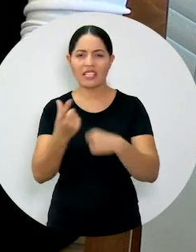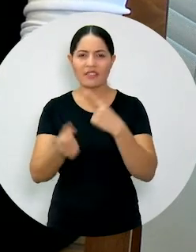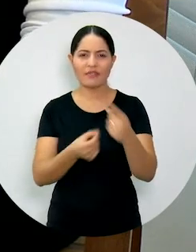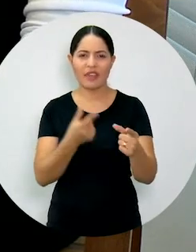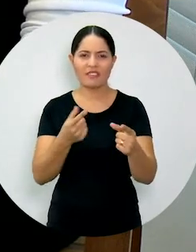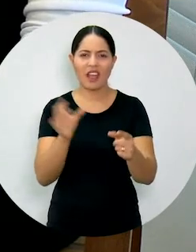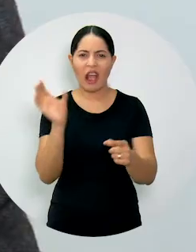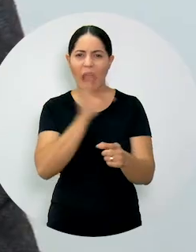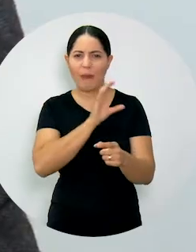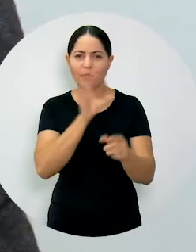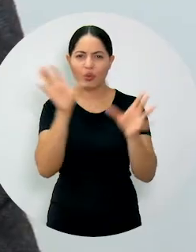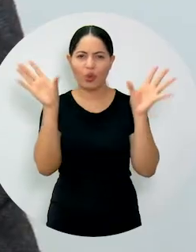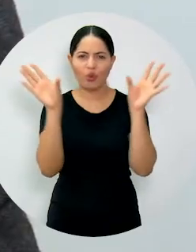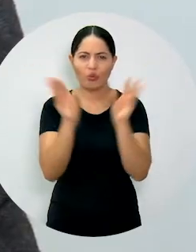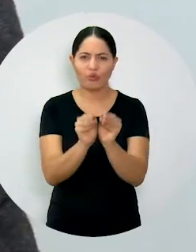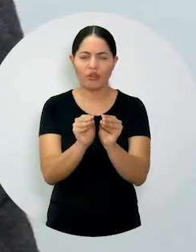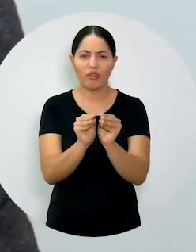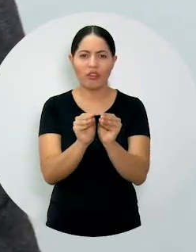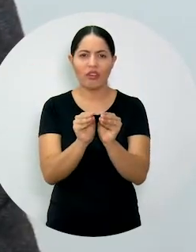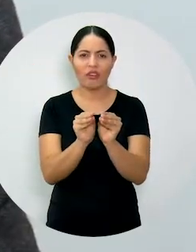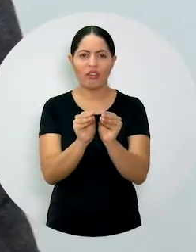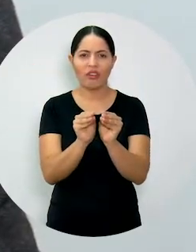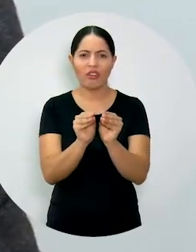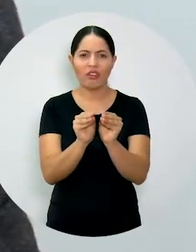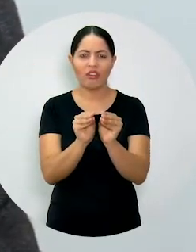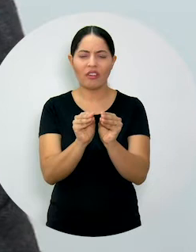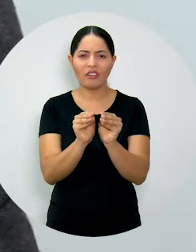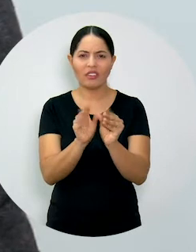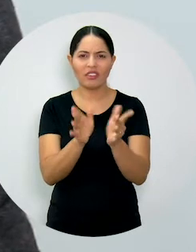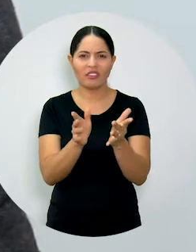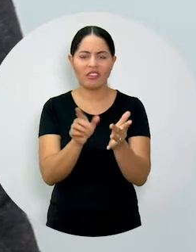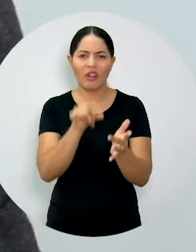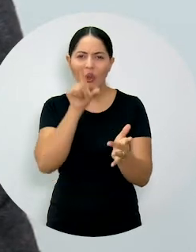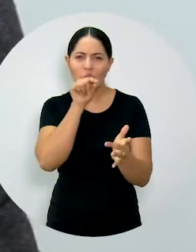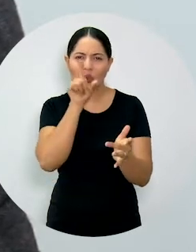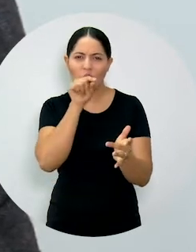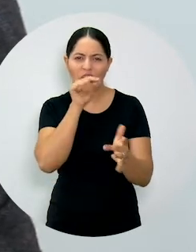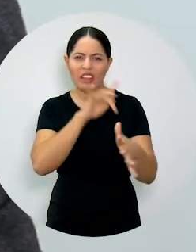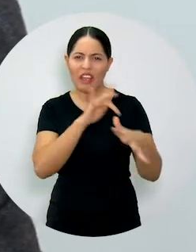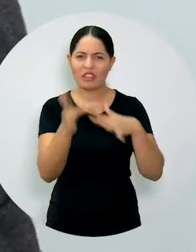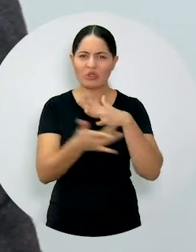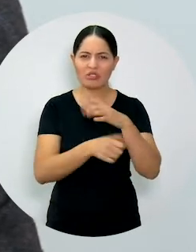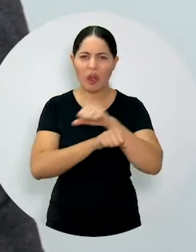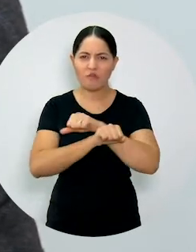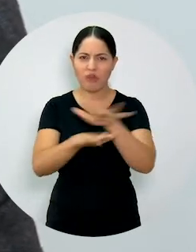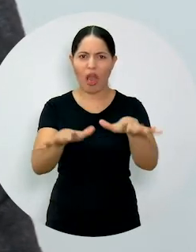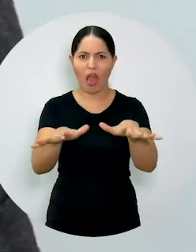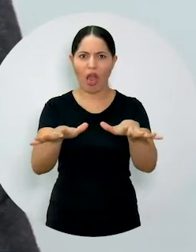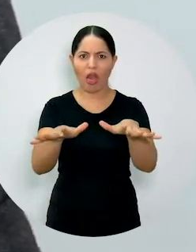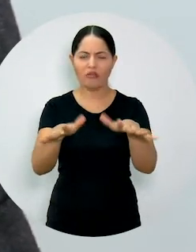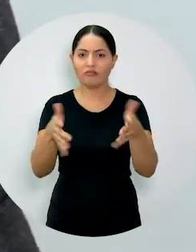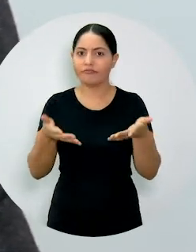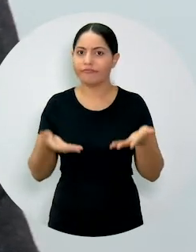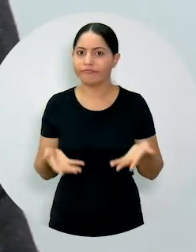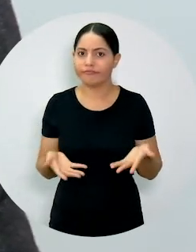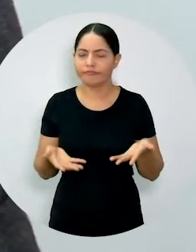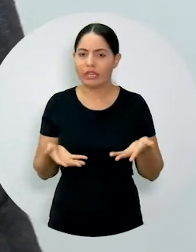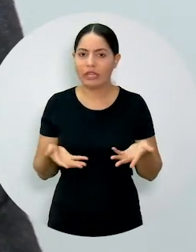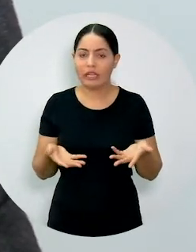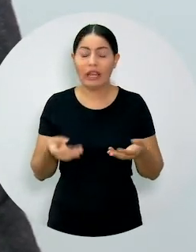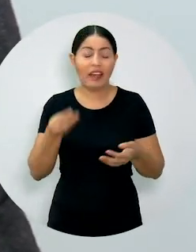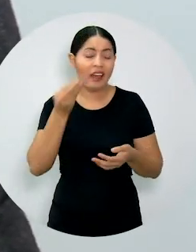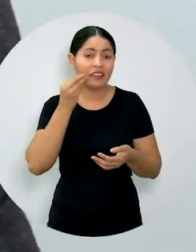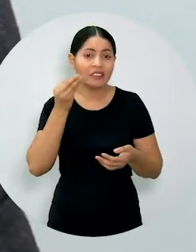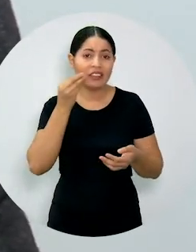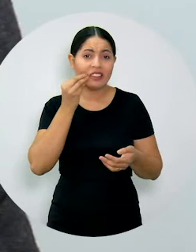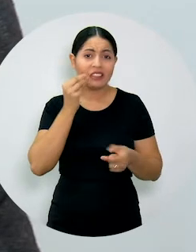ideias curtas que caibam nos 140 toques do Twitter, ou seja, através das redes sociais, o que